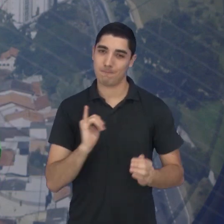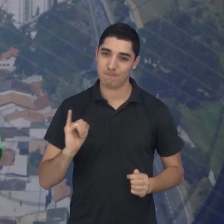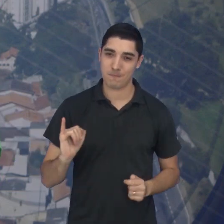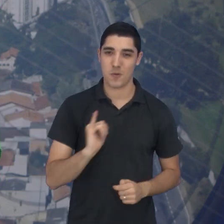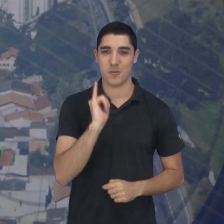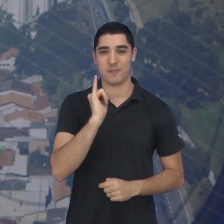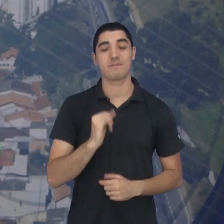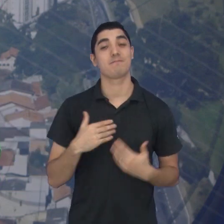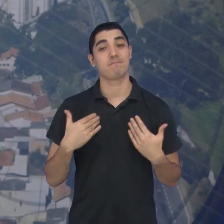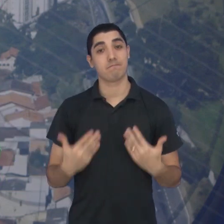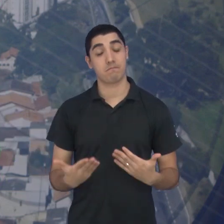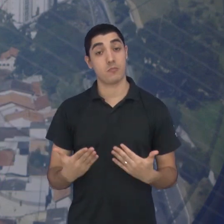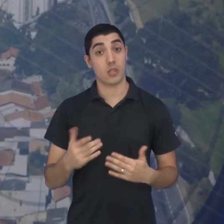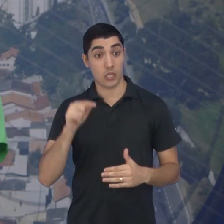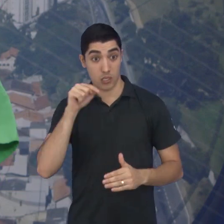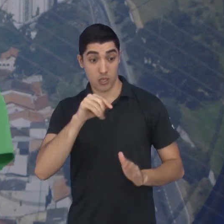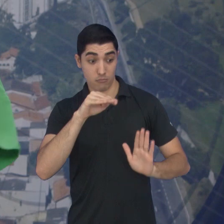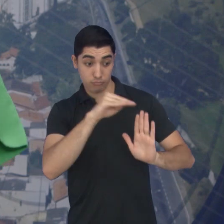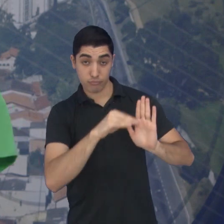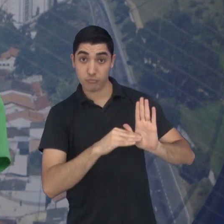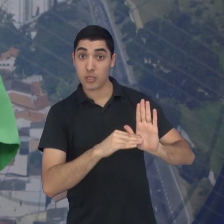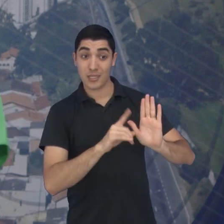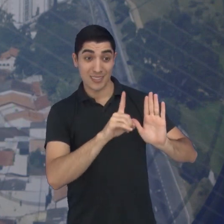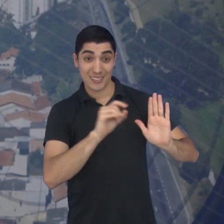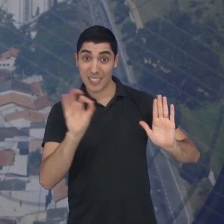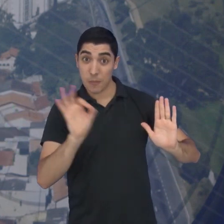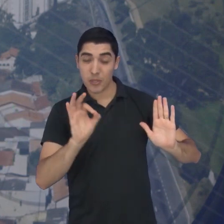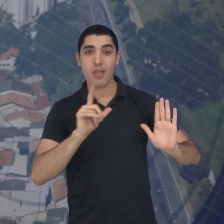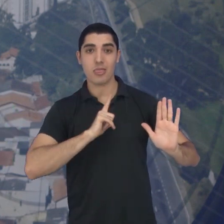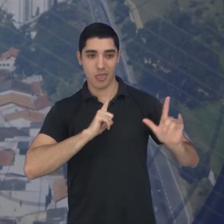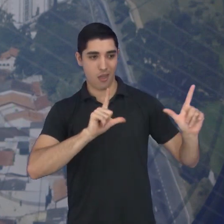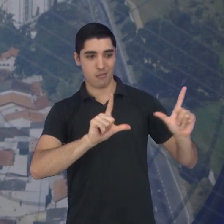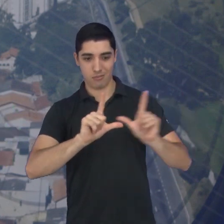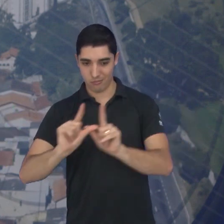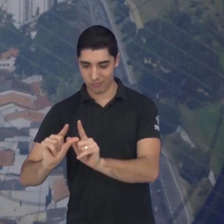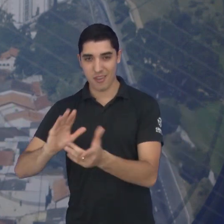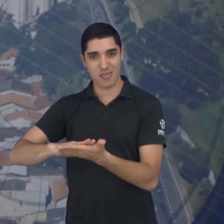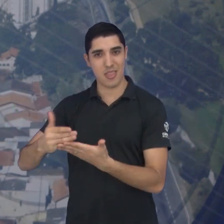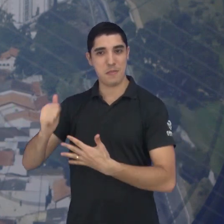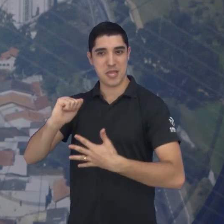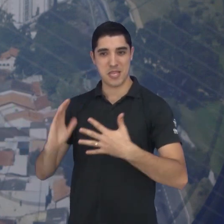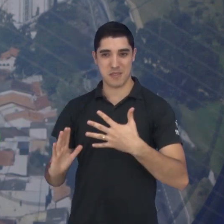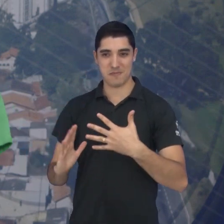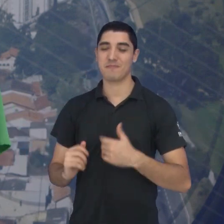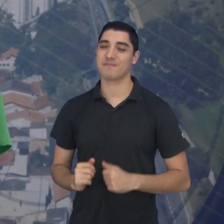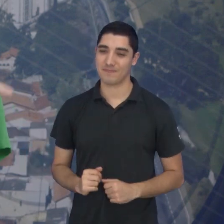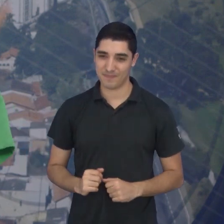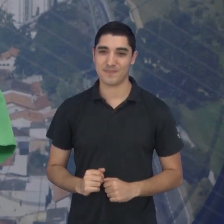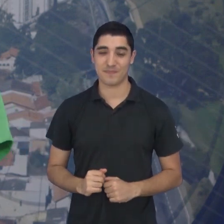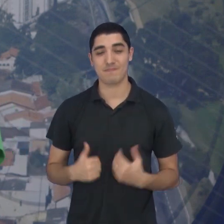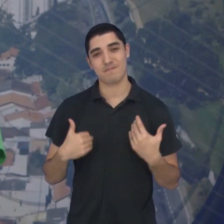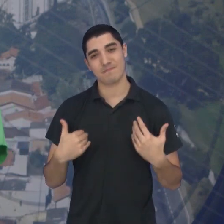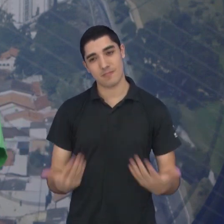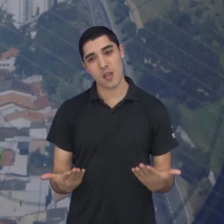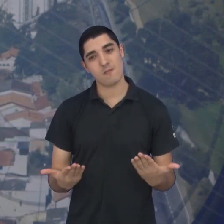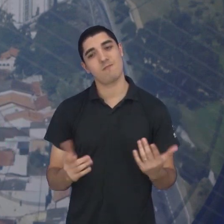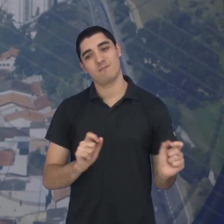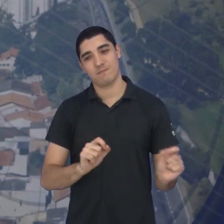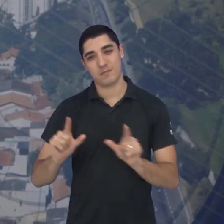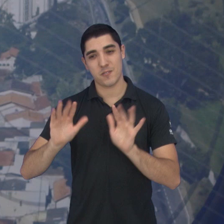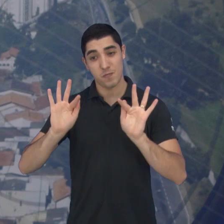acessibilidade e com uma programação 100% traduzida em Libras, viu, gente? Então é isso, ficamos por